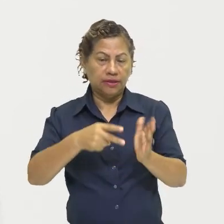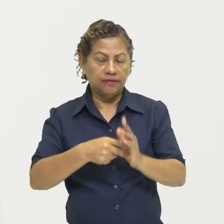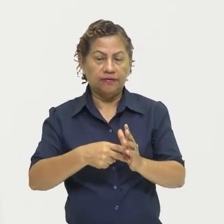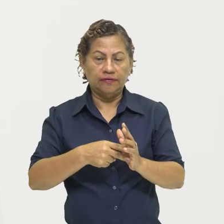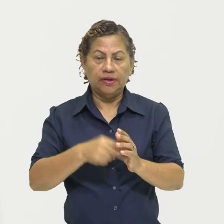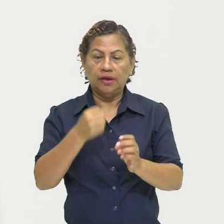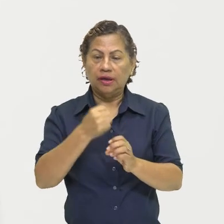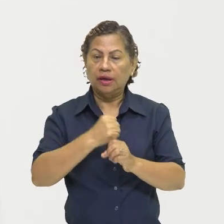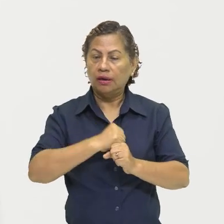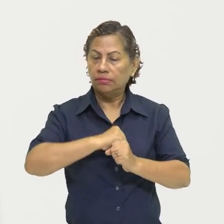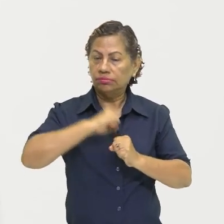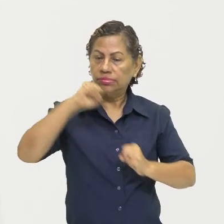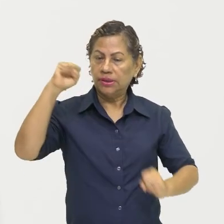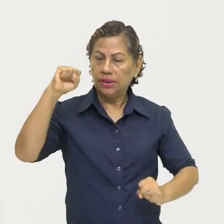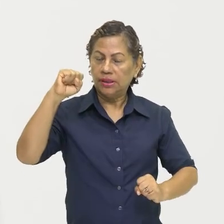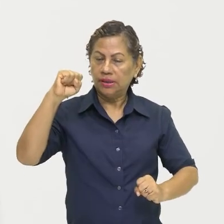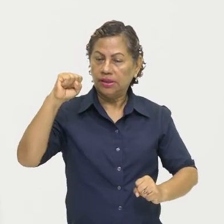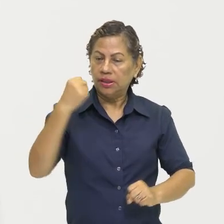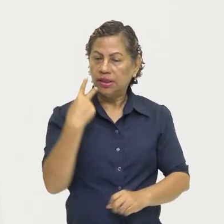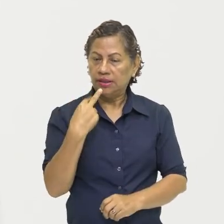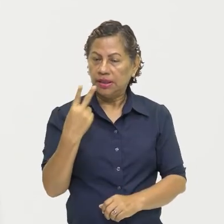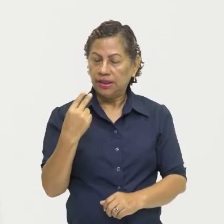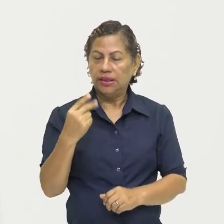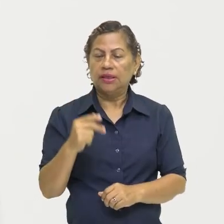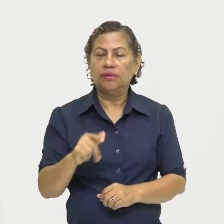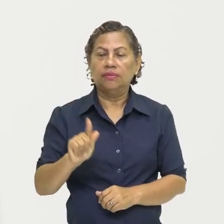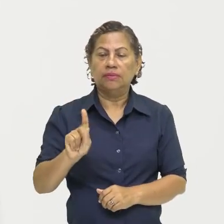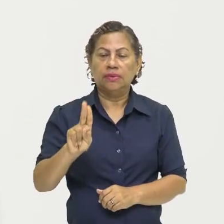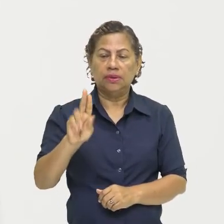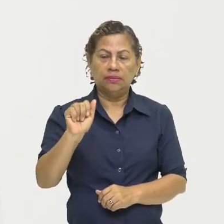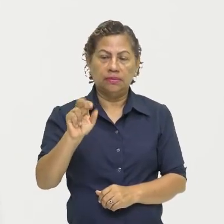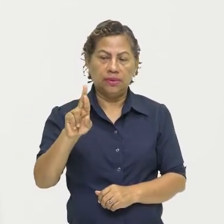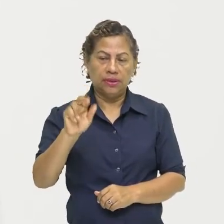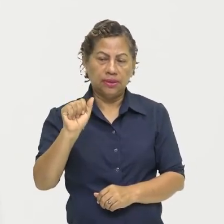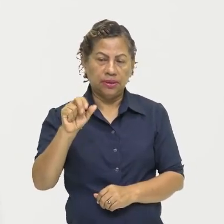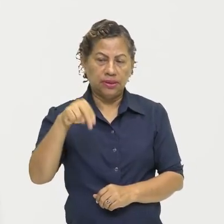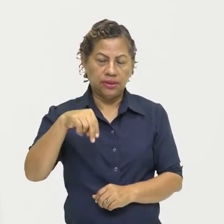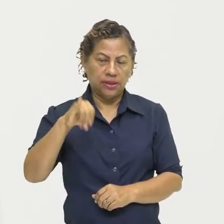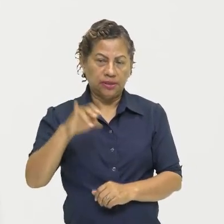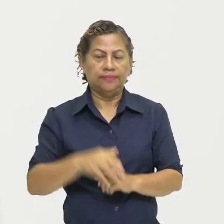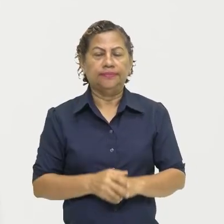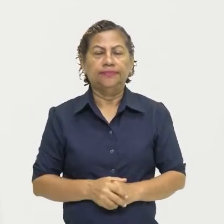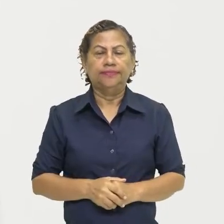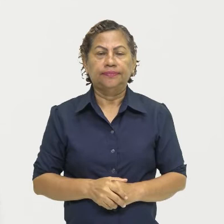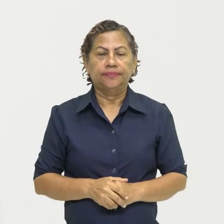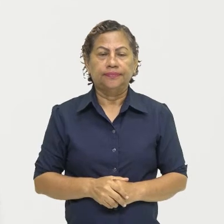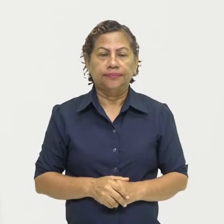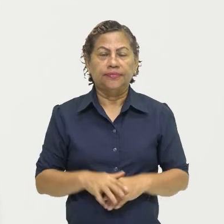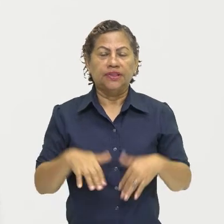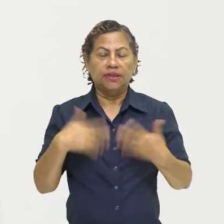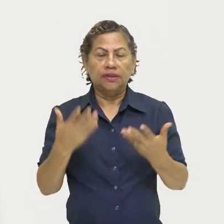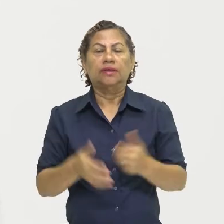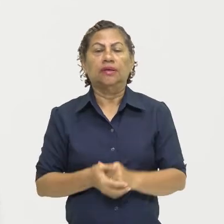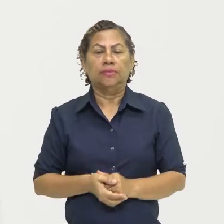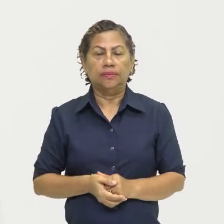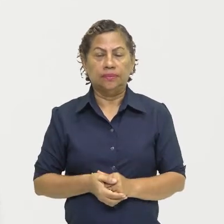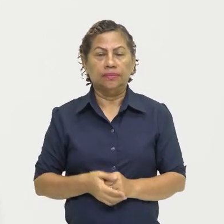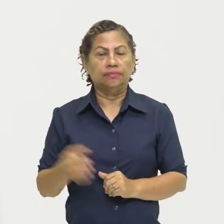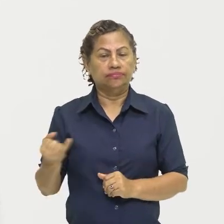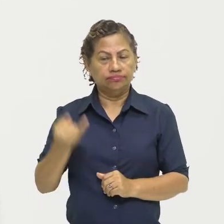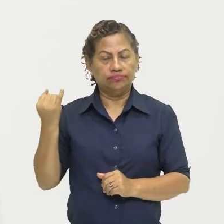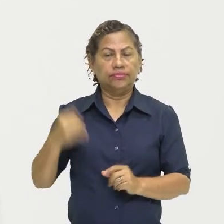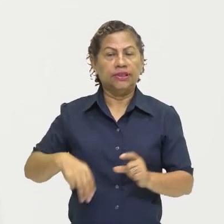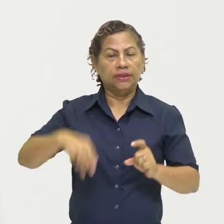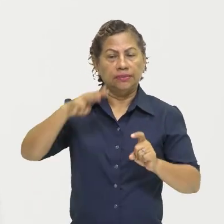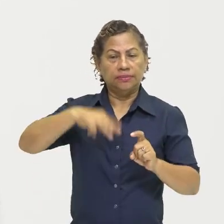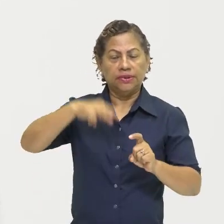grande na língua tupi-guarani. E então, o resgate da mitologia indígena se funde com a piada,